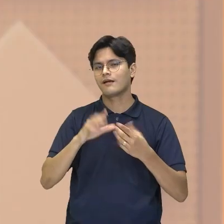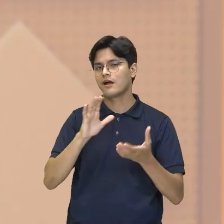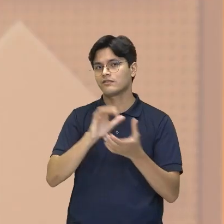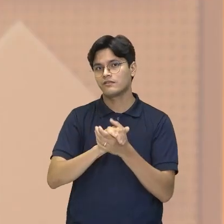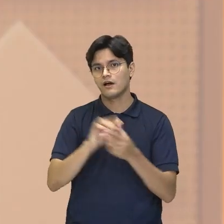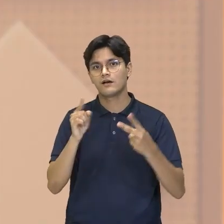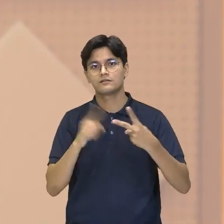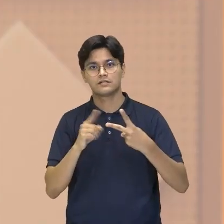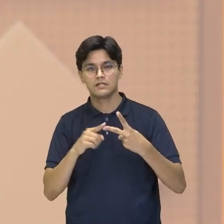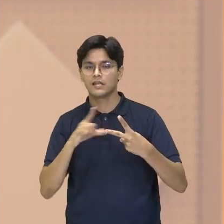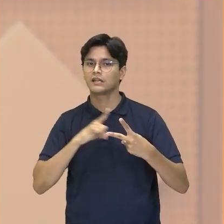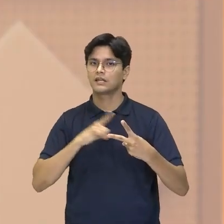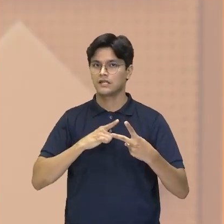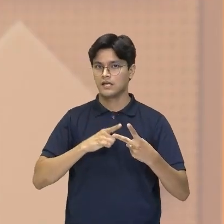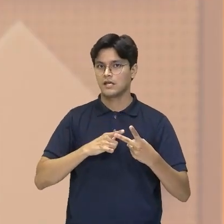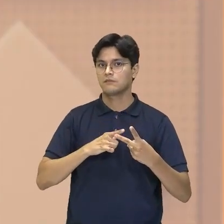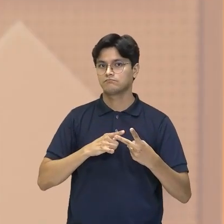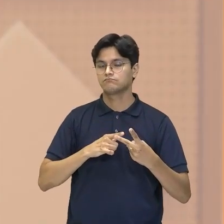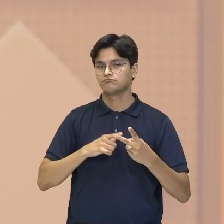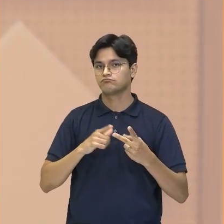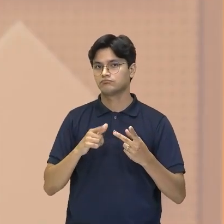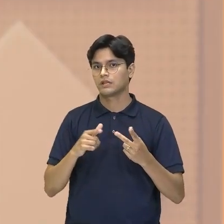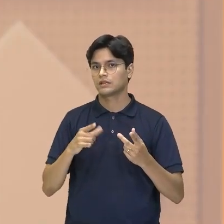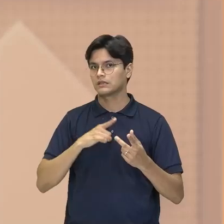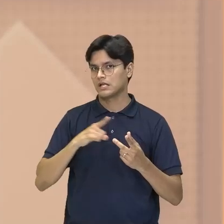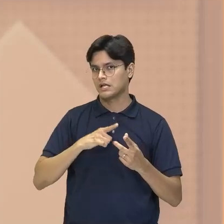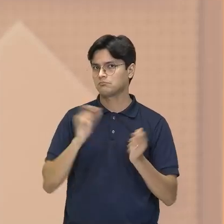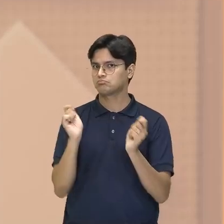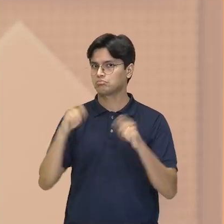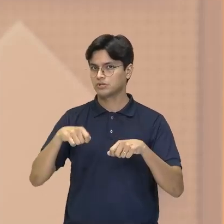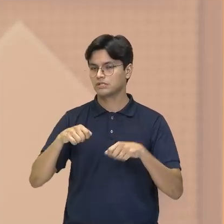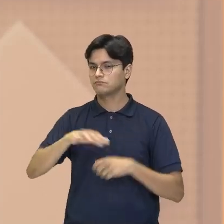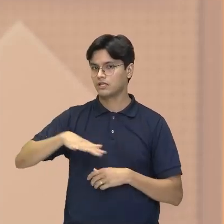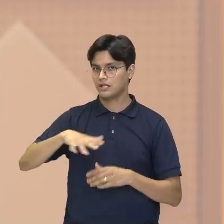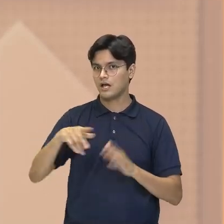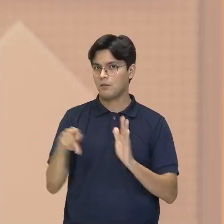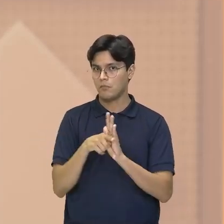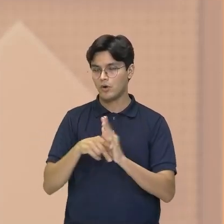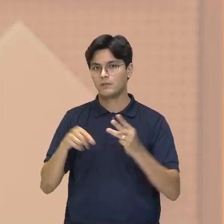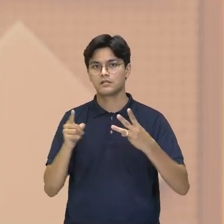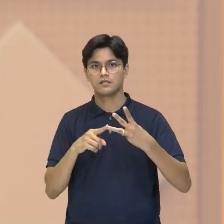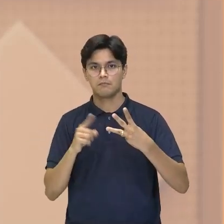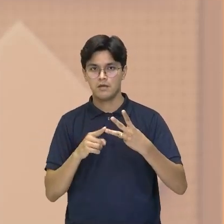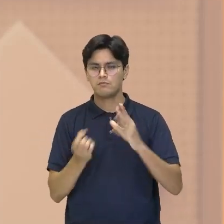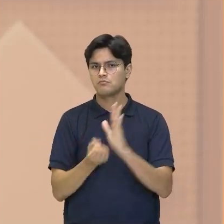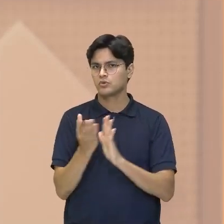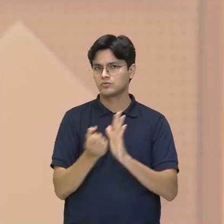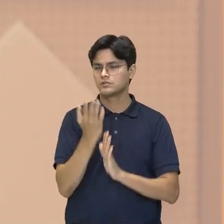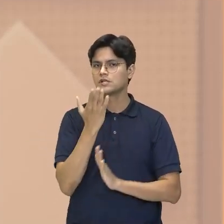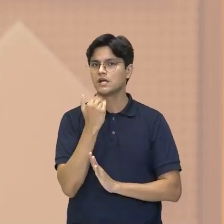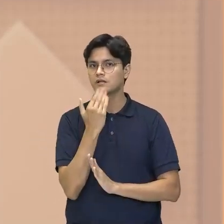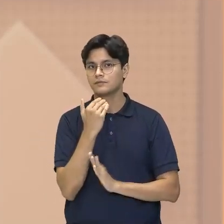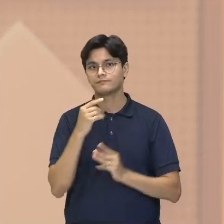ele poderia produzir a sua própria alimentação. Então, esses direitos eles começaram a ser